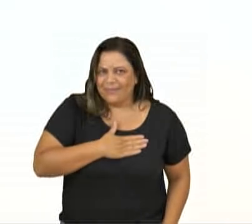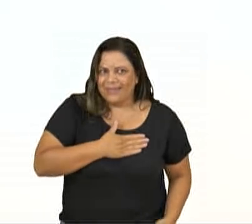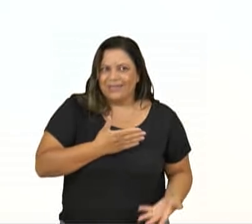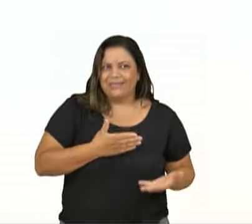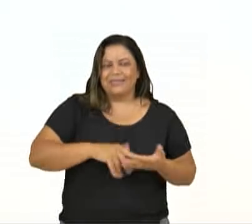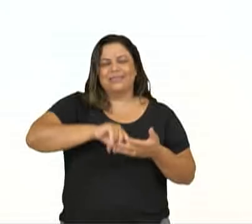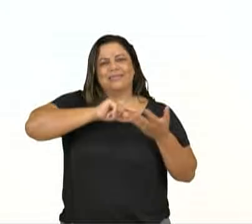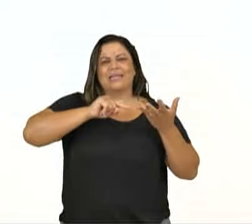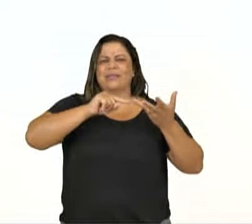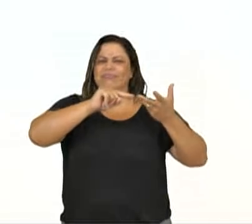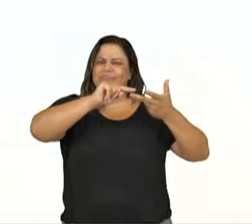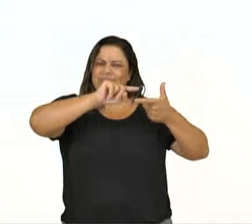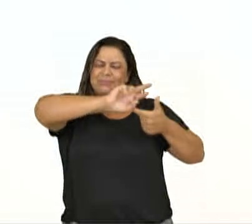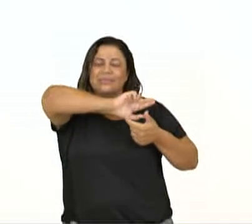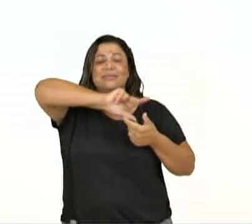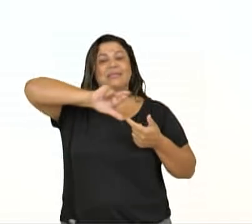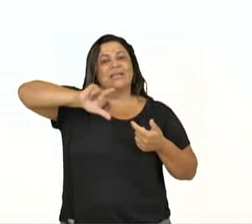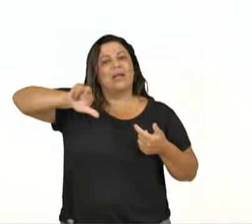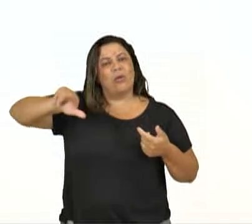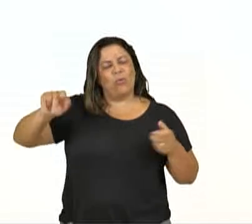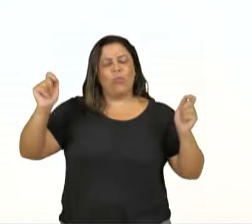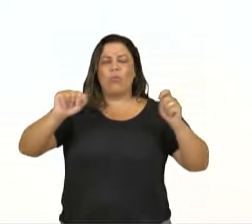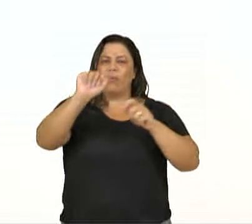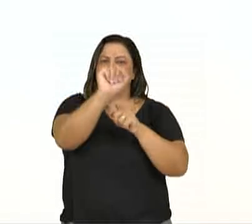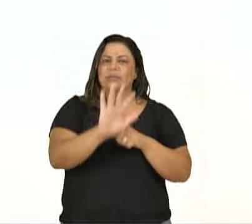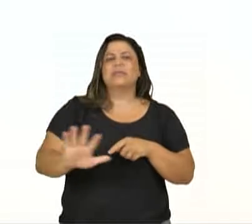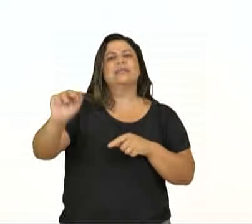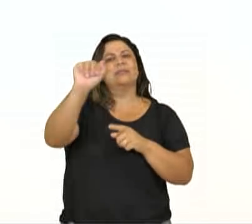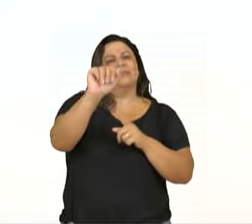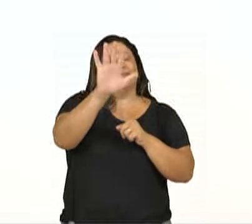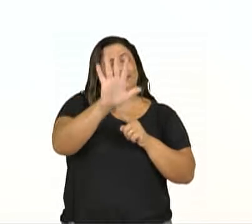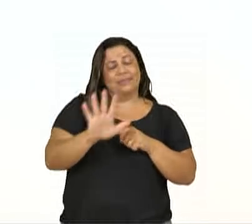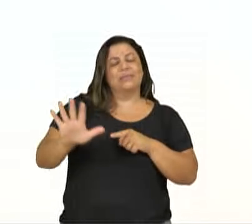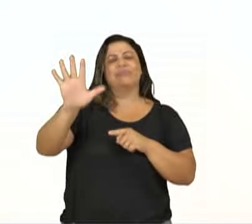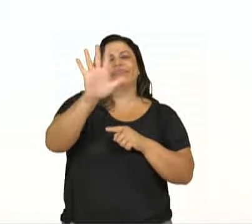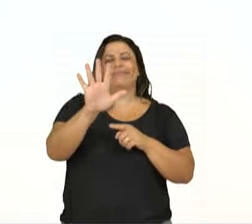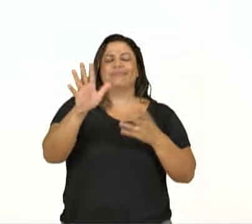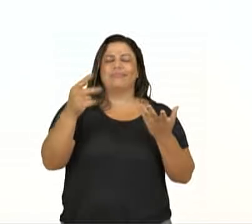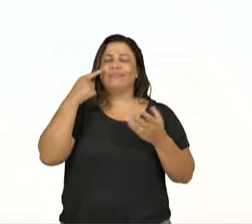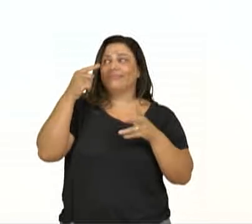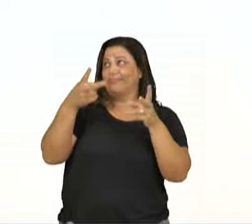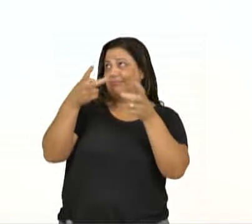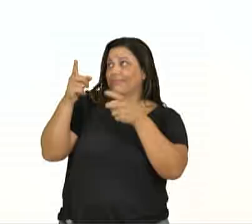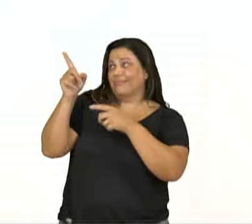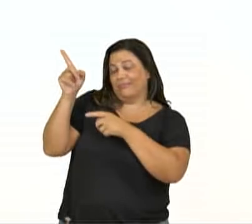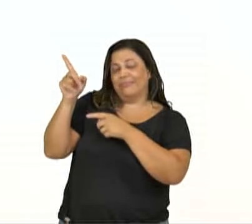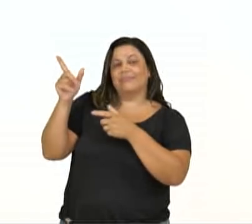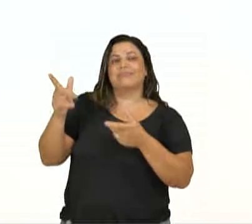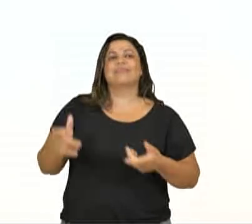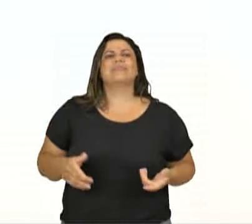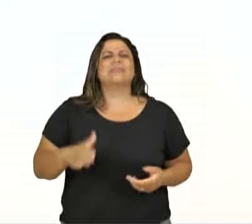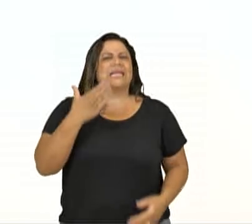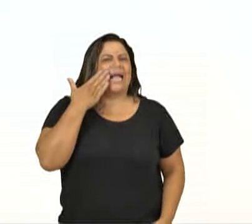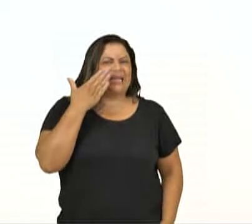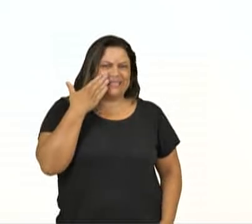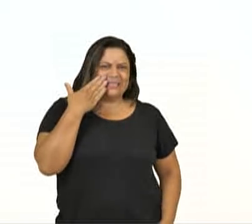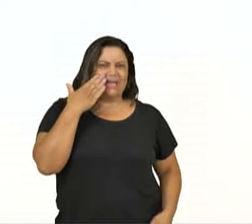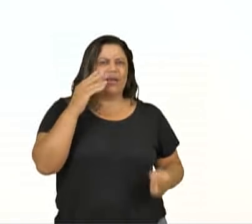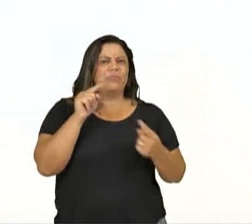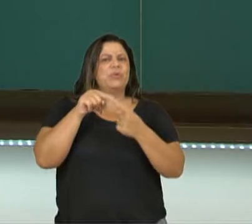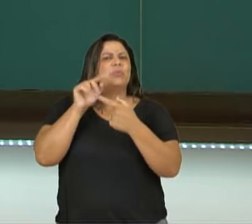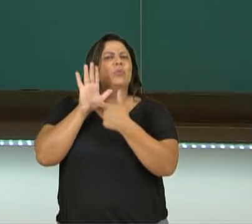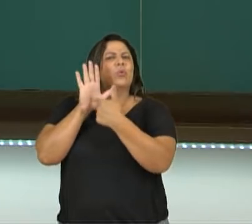algumas ilustrações, né? Para contribuir com essa reflexão sobre esse assunto. Sabe identificar uma